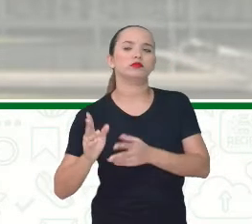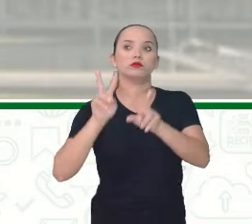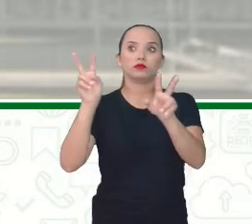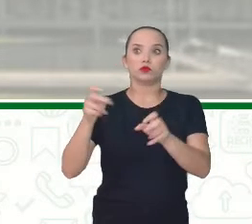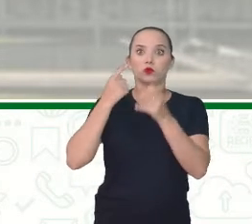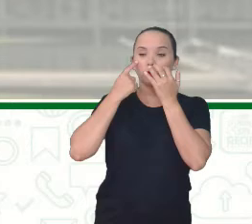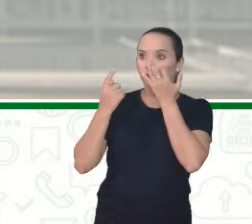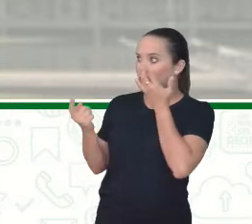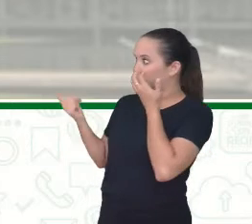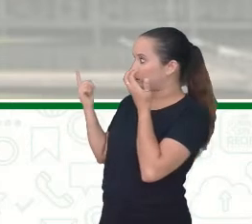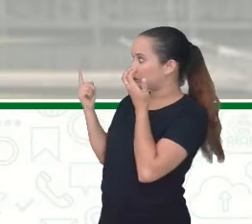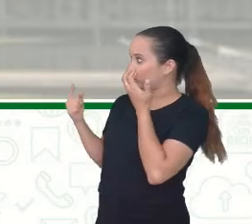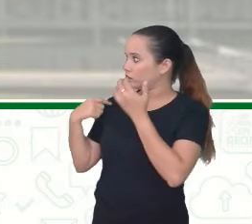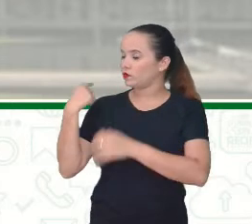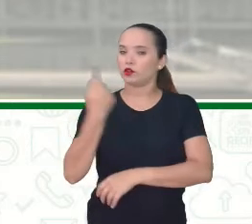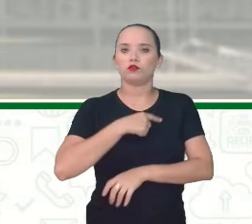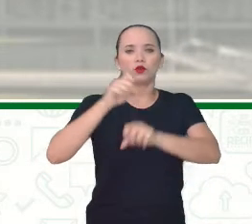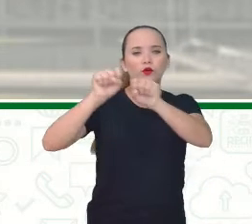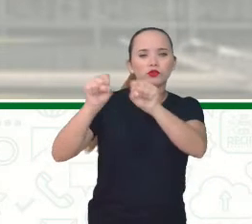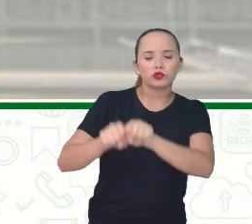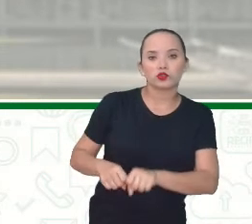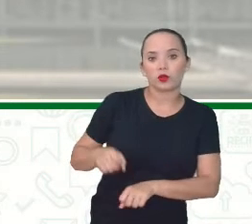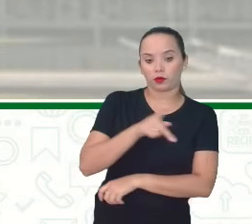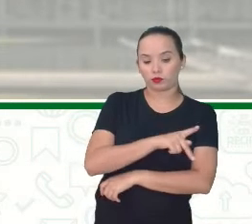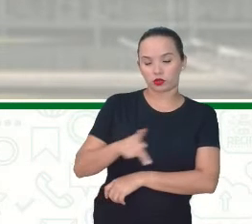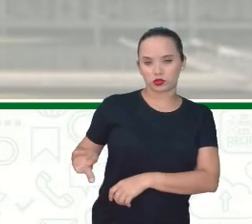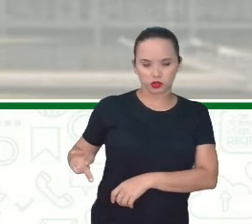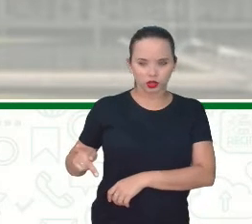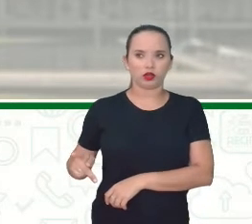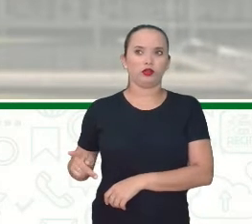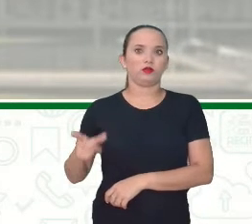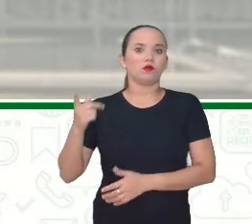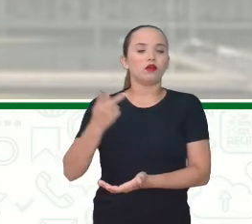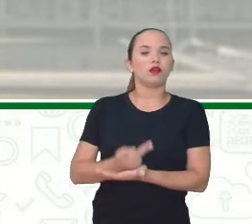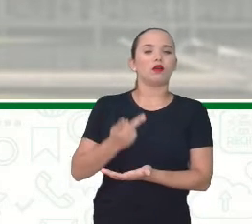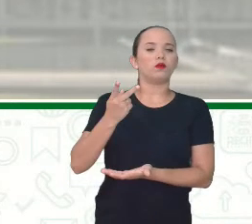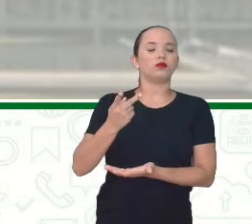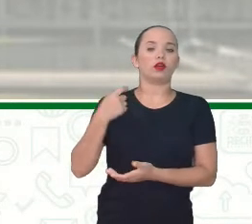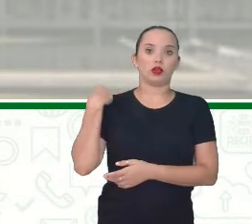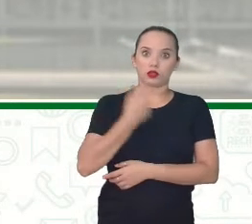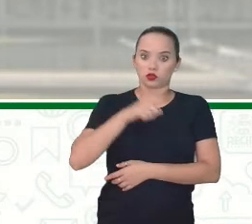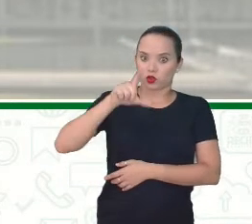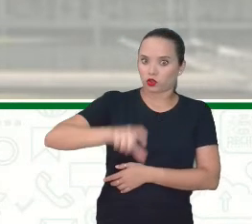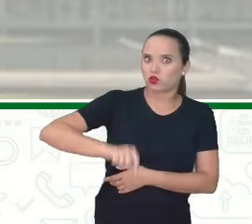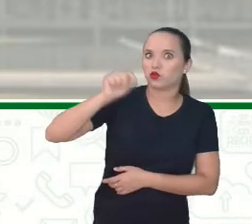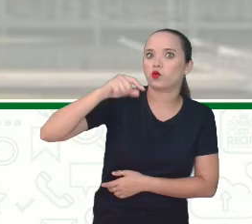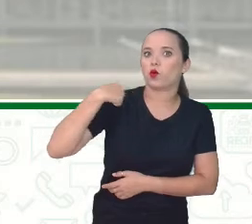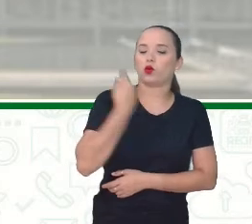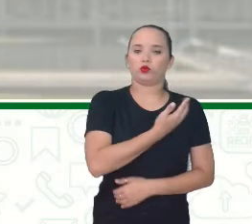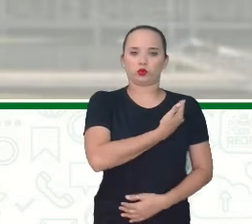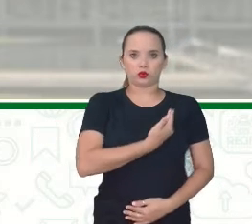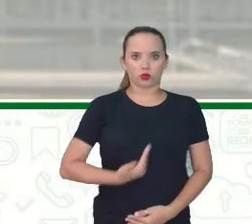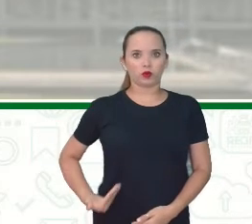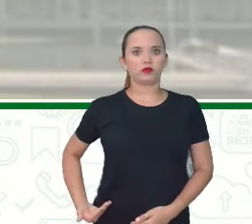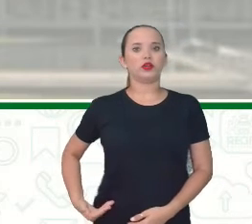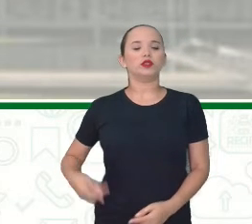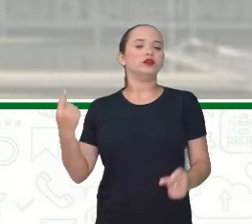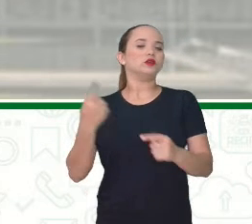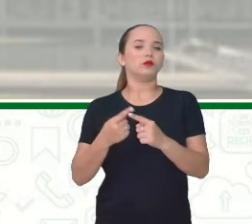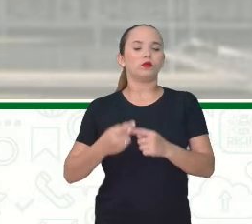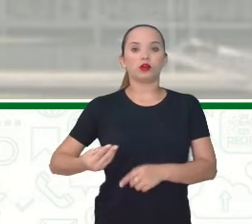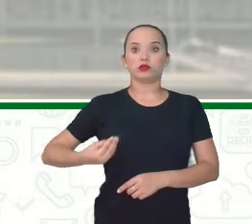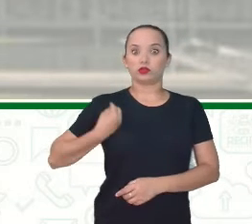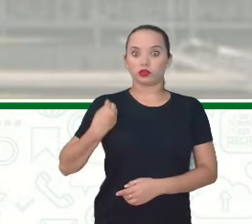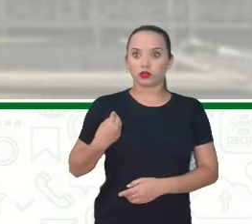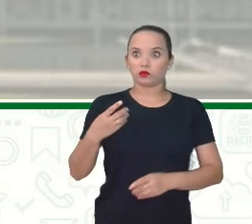entramos aqui para falar sobre o nosso sistema presidencialista, ele ocorre, né, a gente escolhe o nosso governante porque nós vivemos